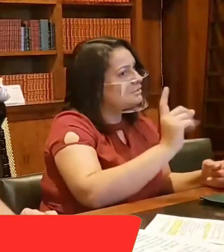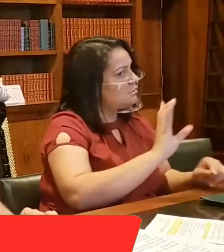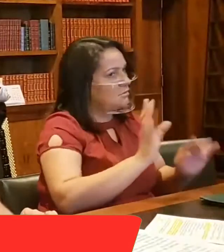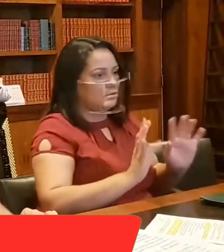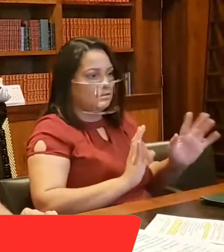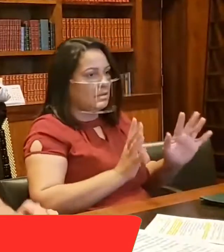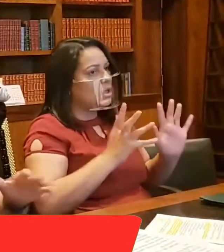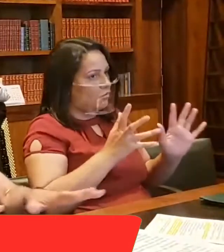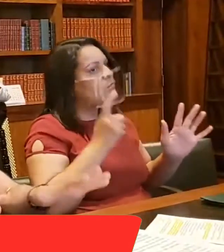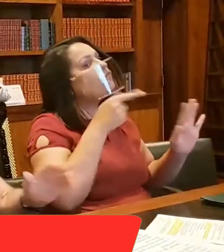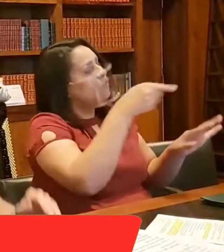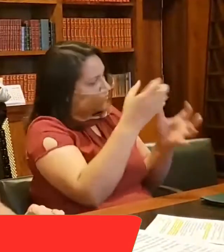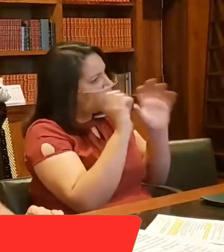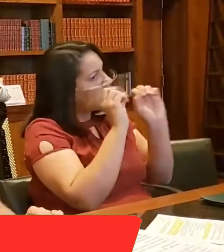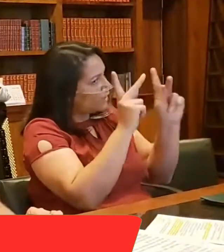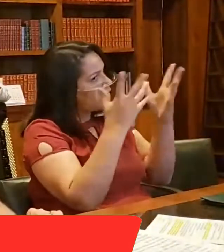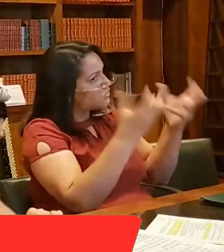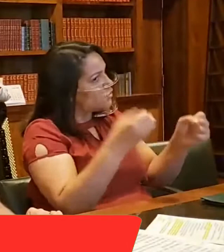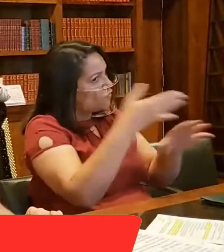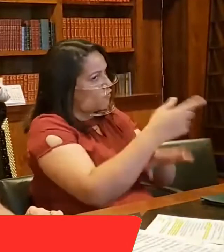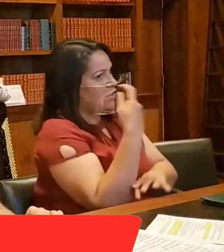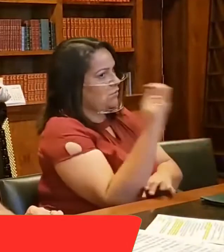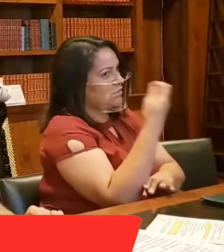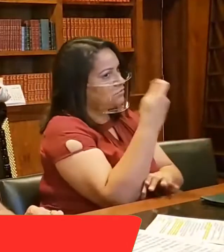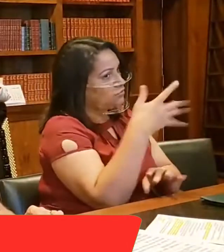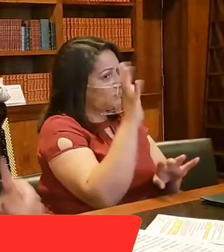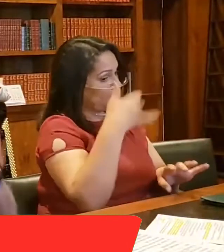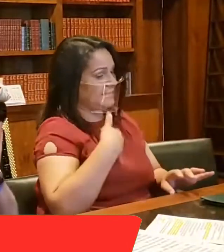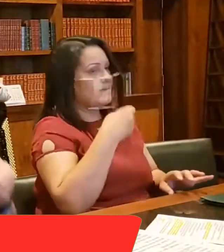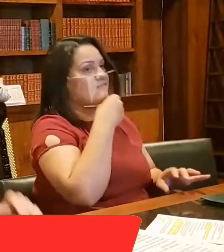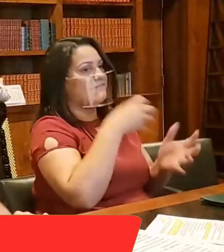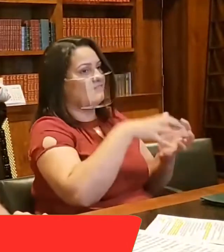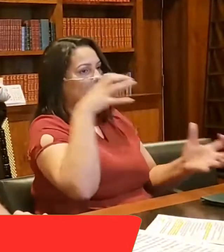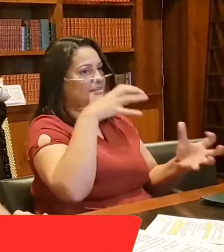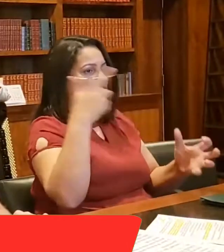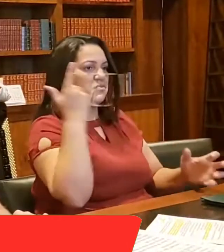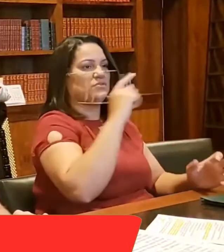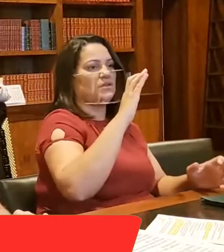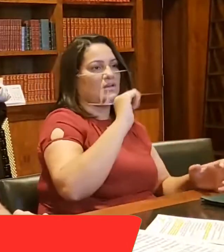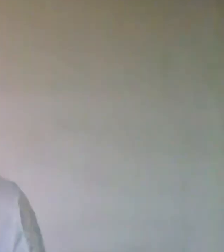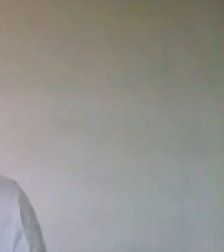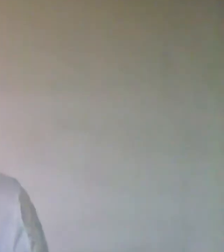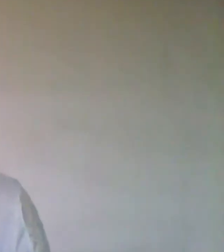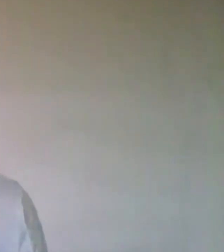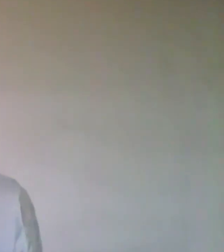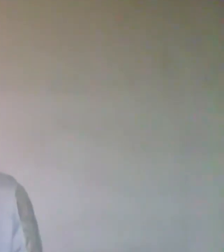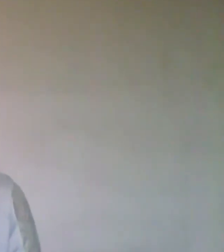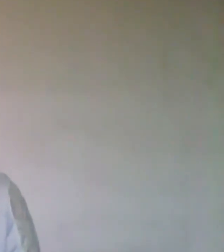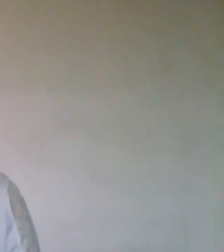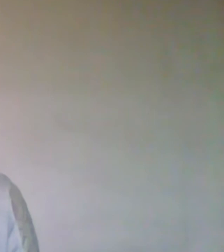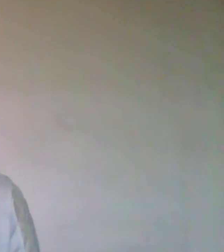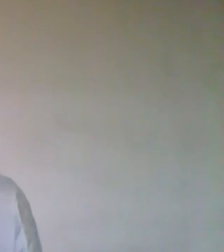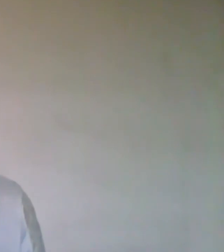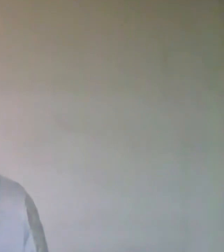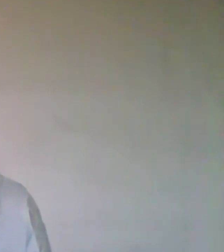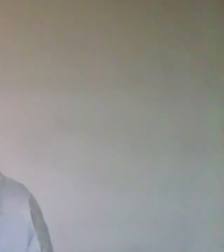transmissão, ele comentou que pegou um mofo no pulmão. Bolsonaro não deu mais detalhes sobre o diagnóstico. Mesmo sendo